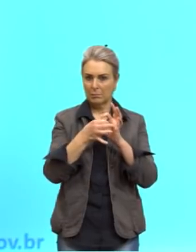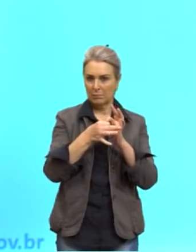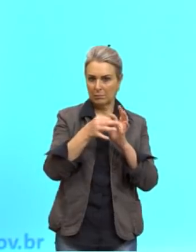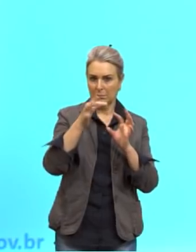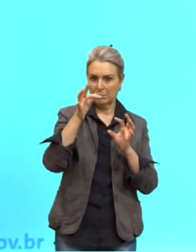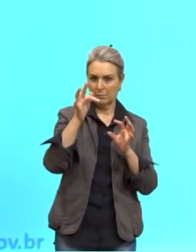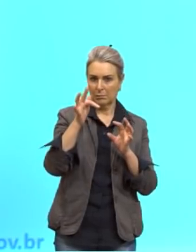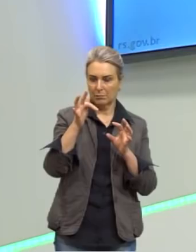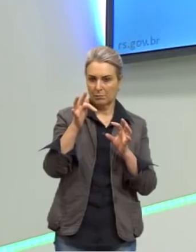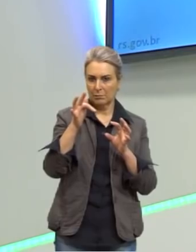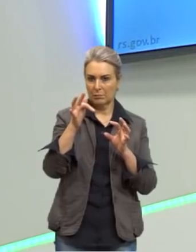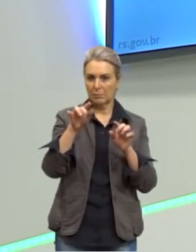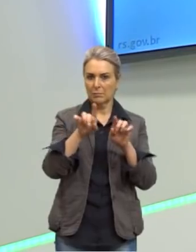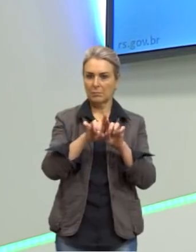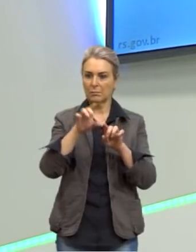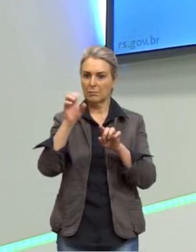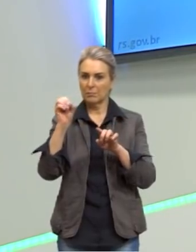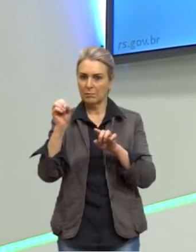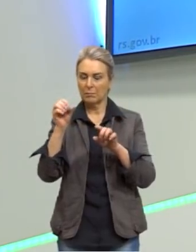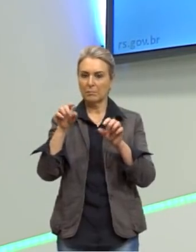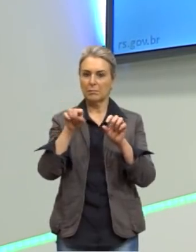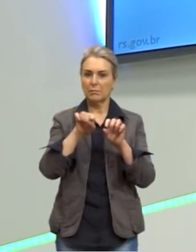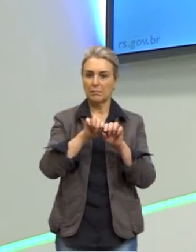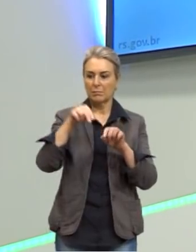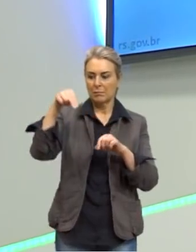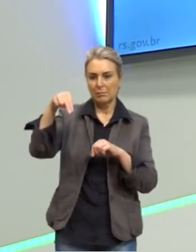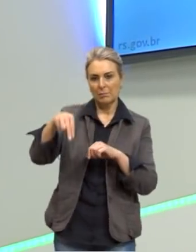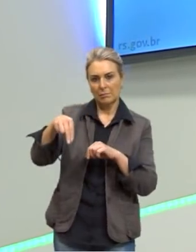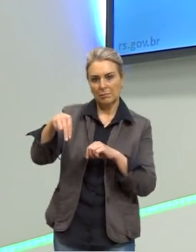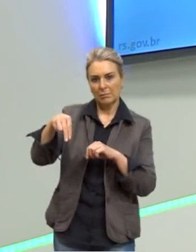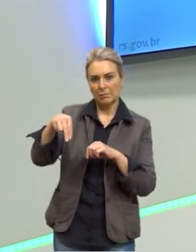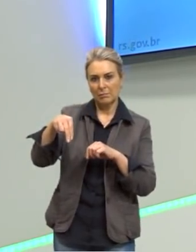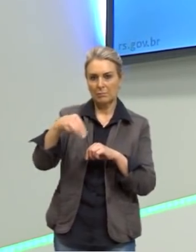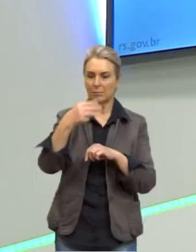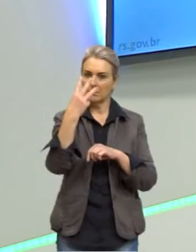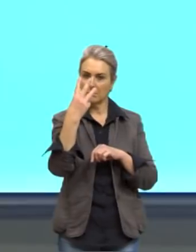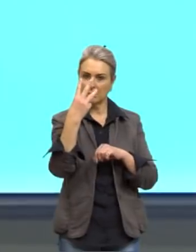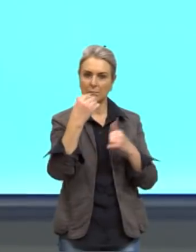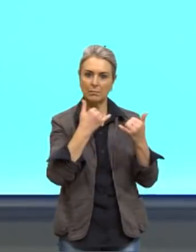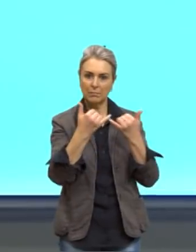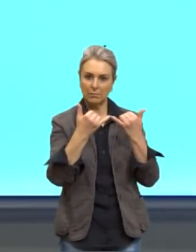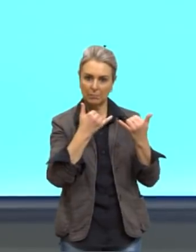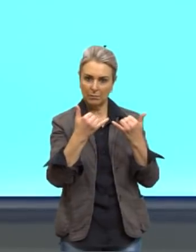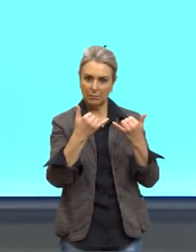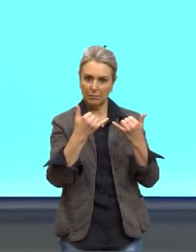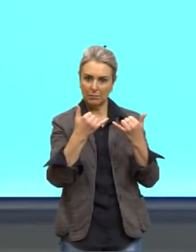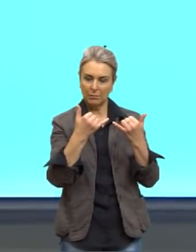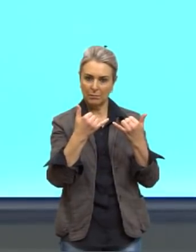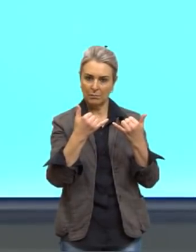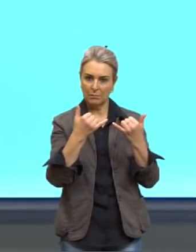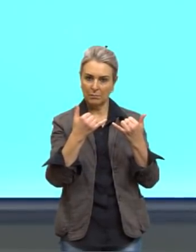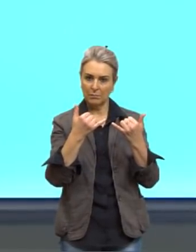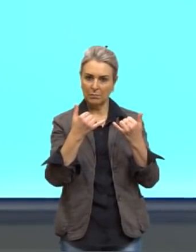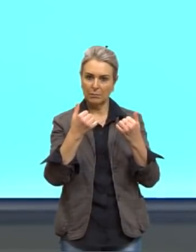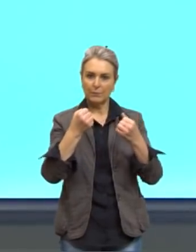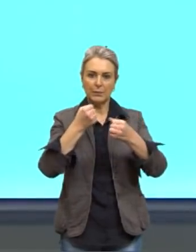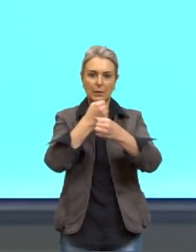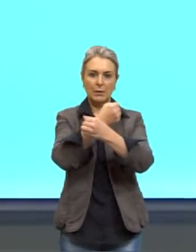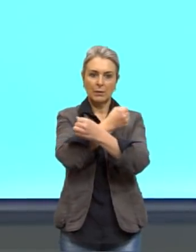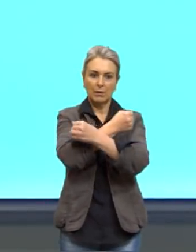ou hidrogênio ligado ao nitrogênio a que eu tenho três exemplos o ácido